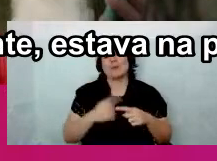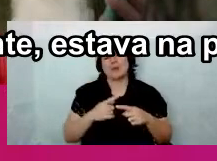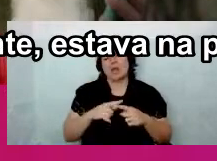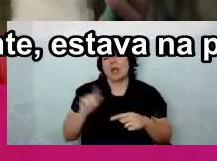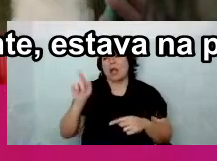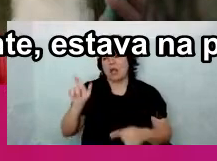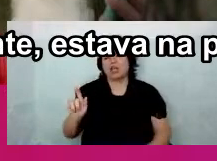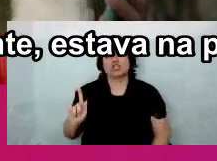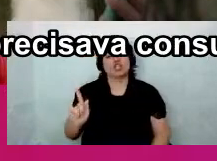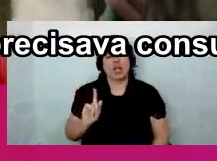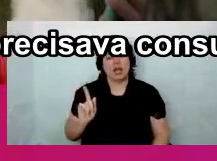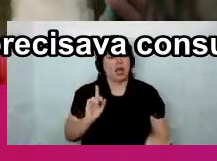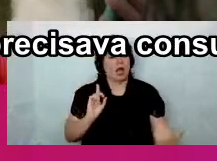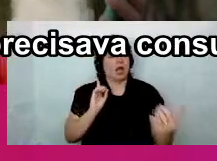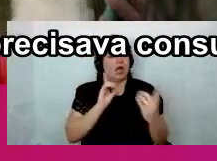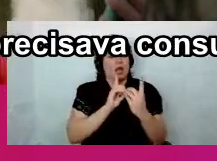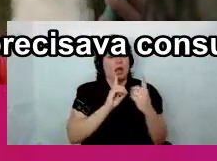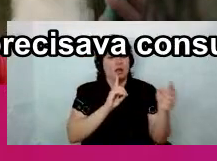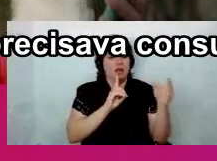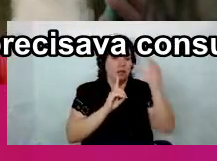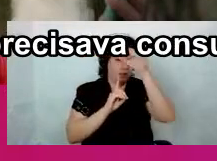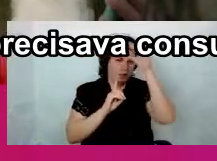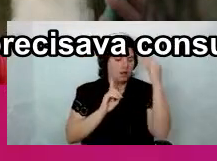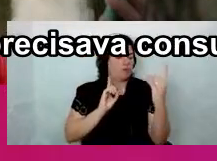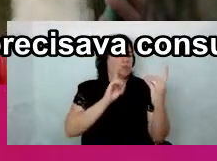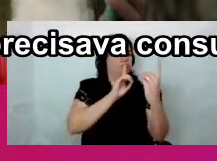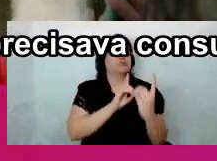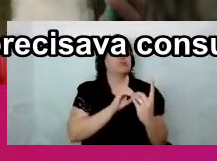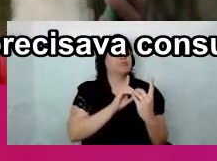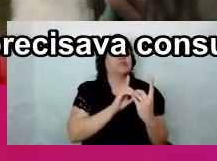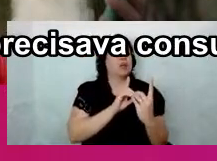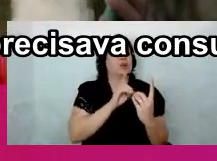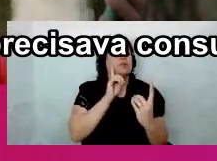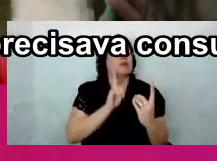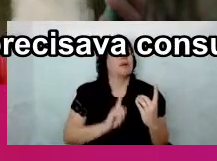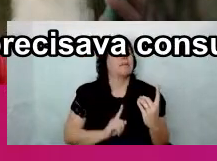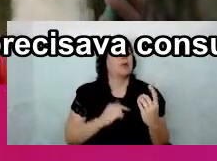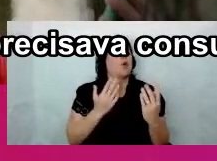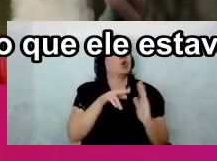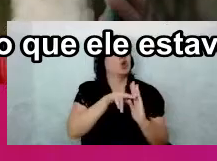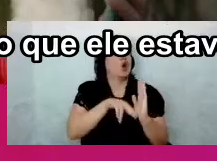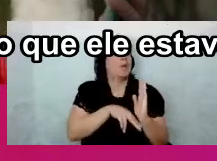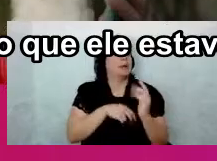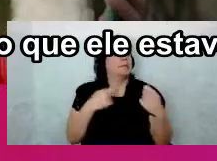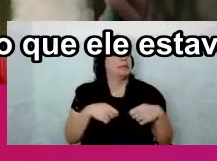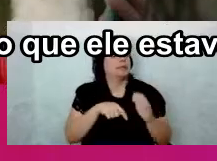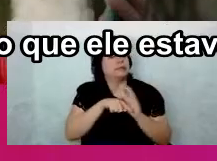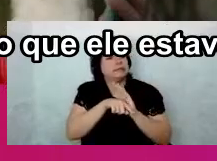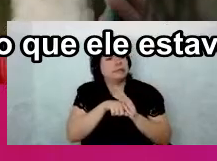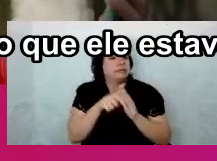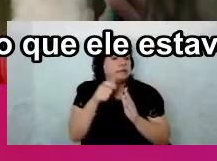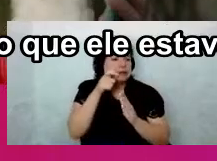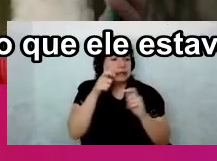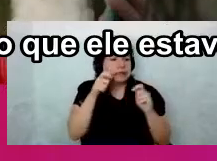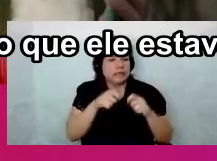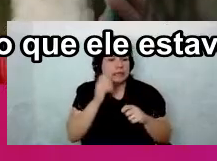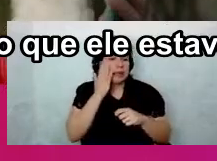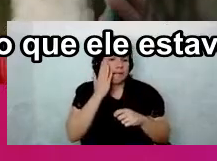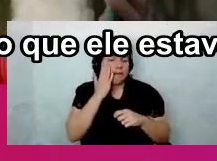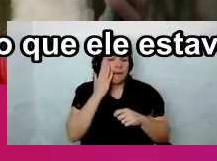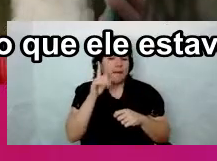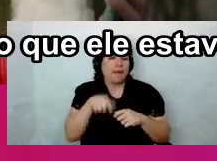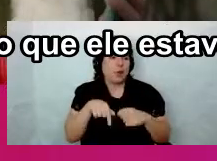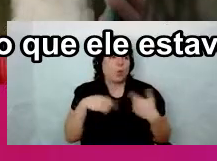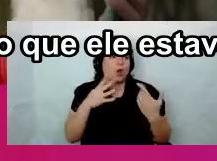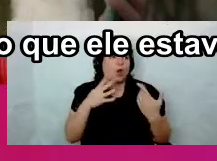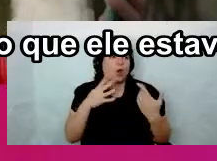precisava atender o cliente, estava na ponta, e ele não sabia nem que normativo ele precisava consultar para determinado tipo de